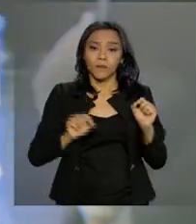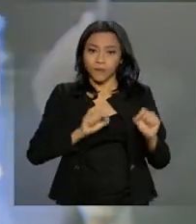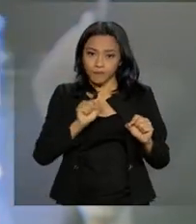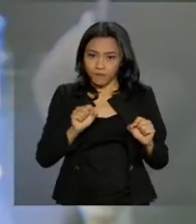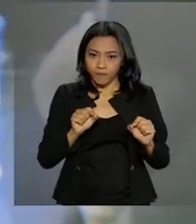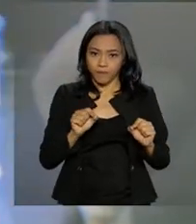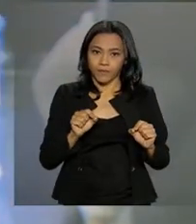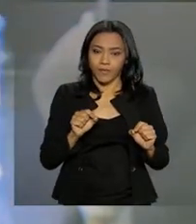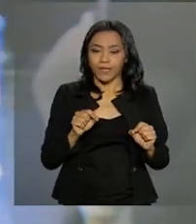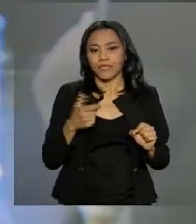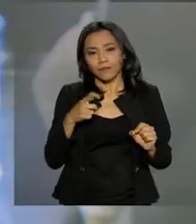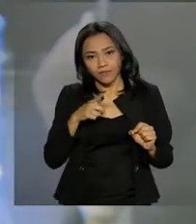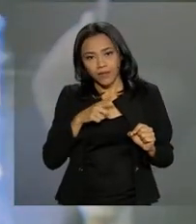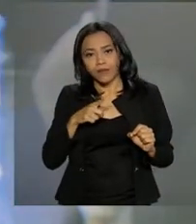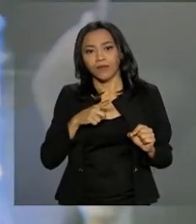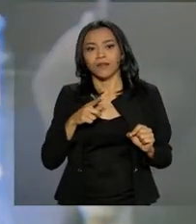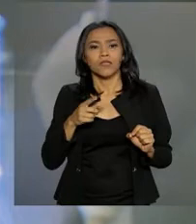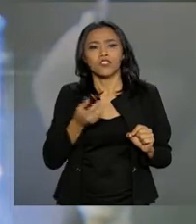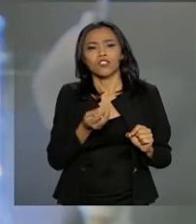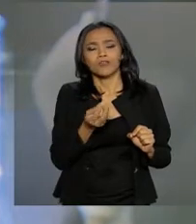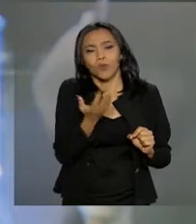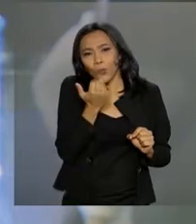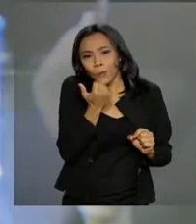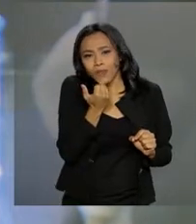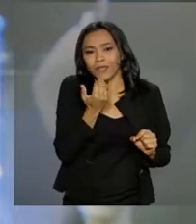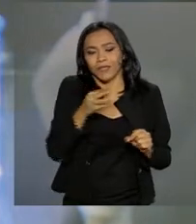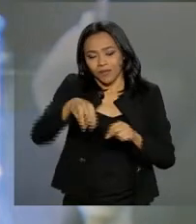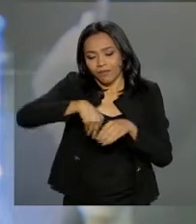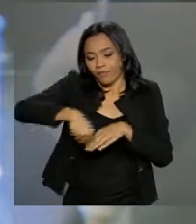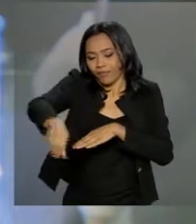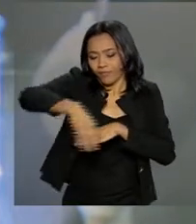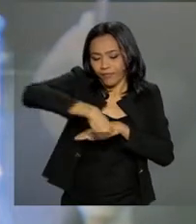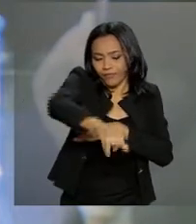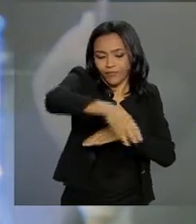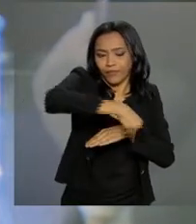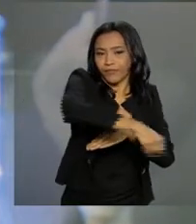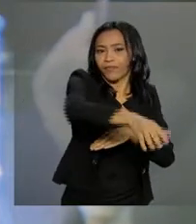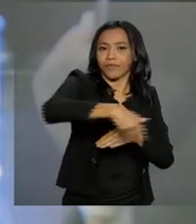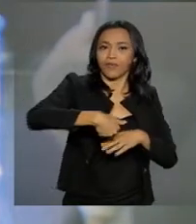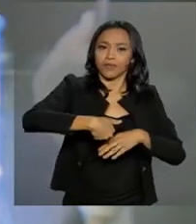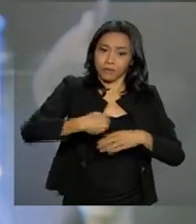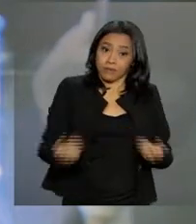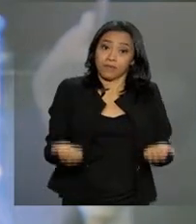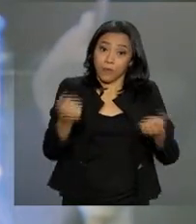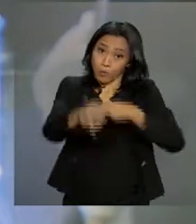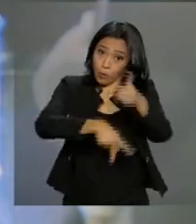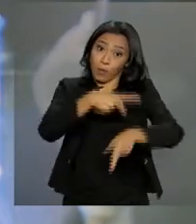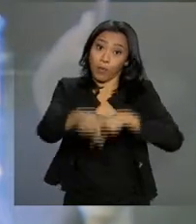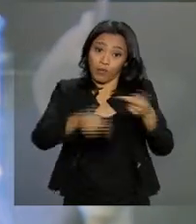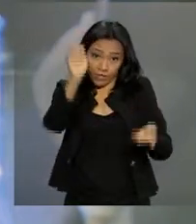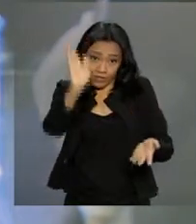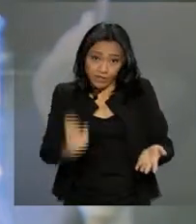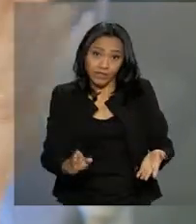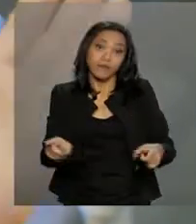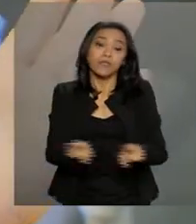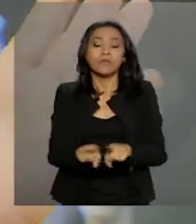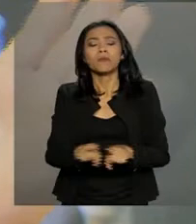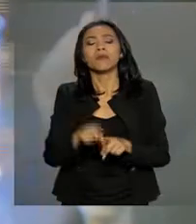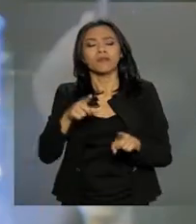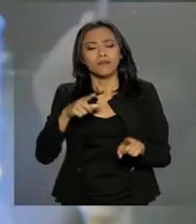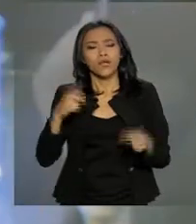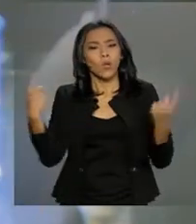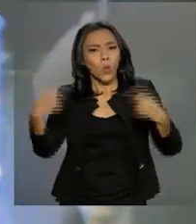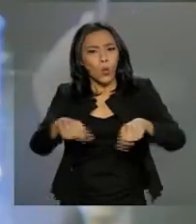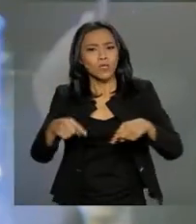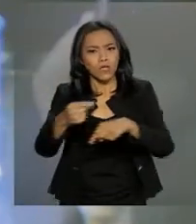além de nutrir melhor o nosso povo, podem, inclusive, ajudar no combate a algumas doenças,